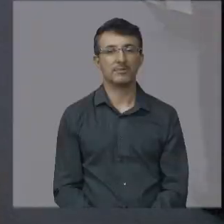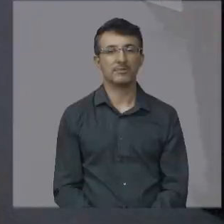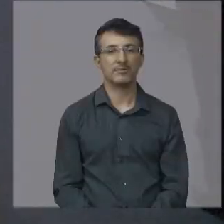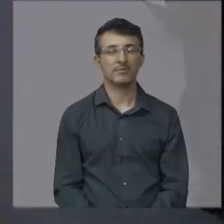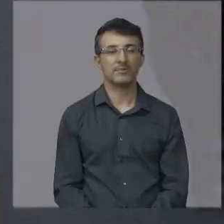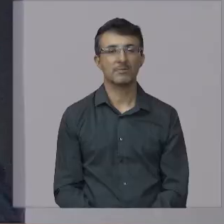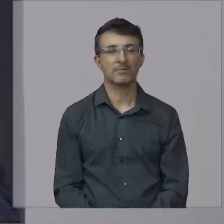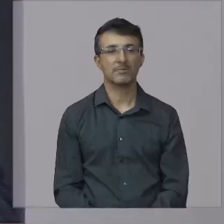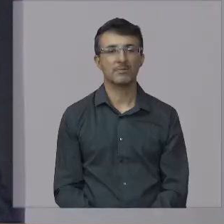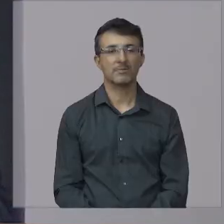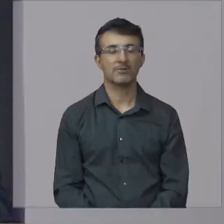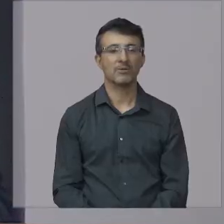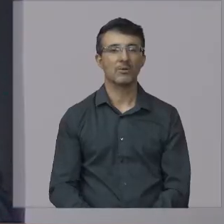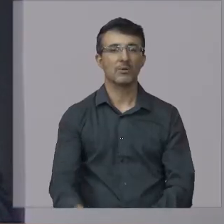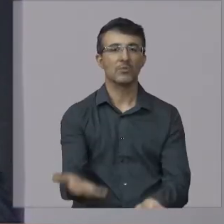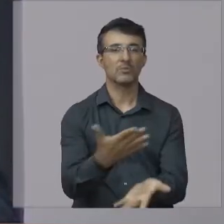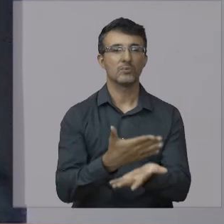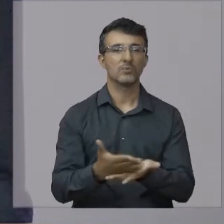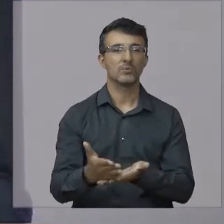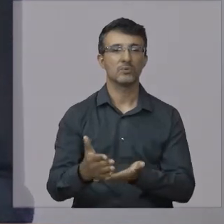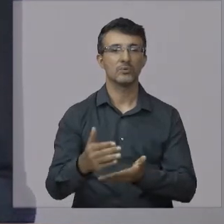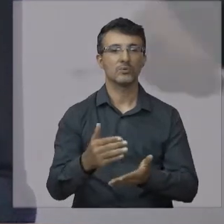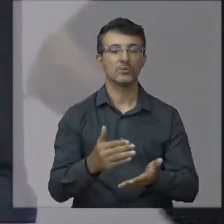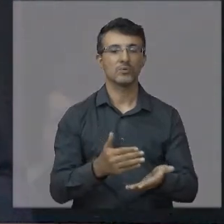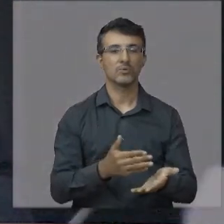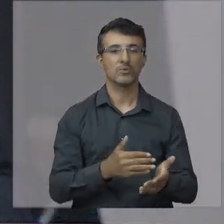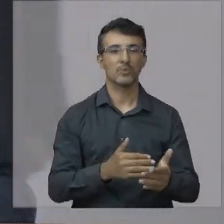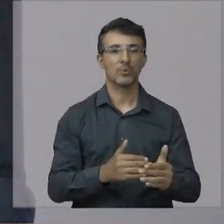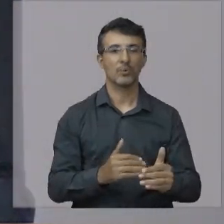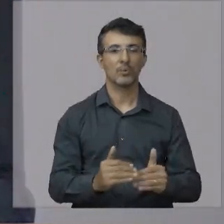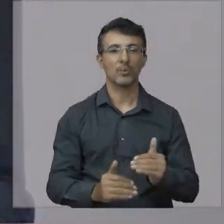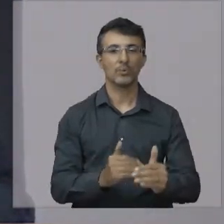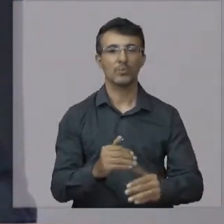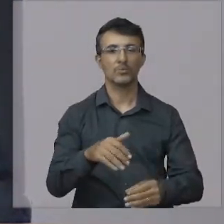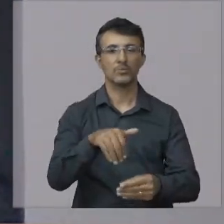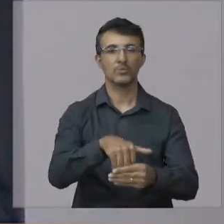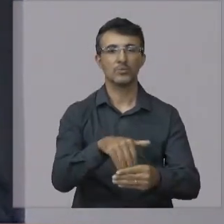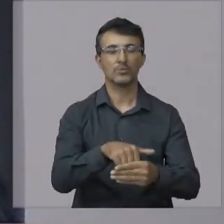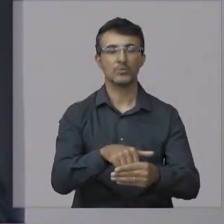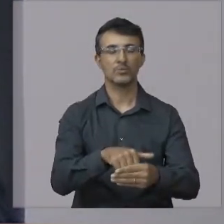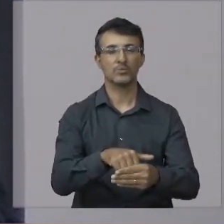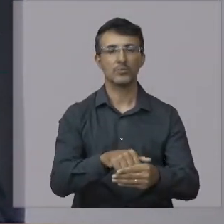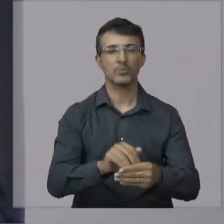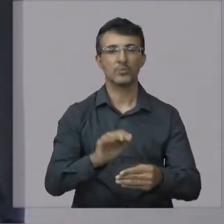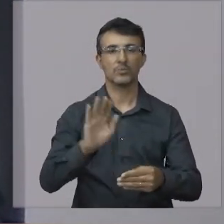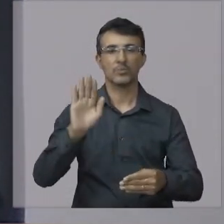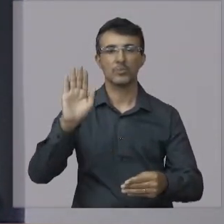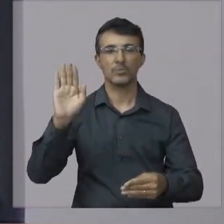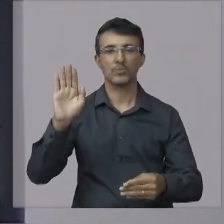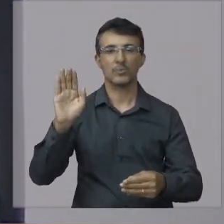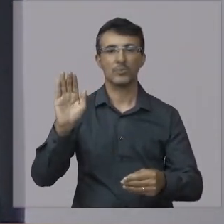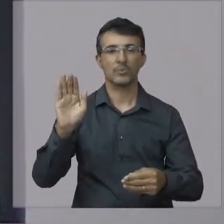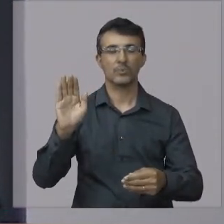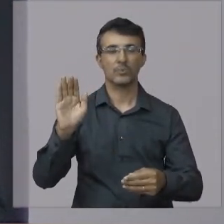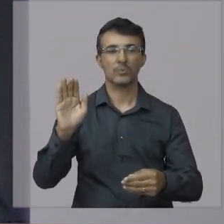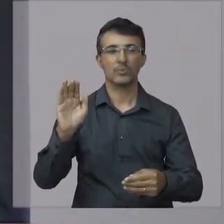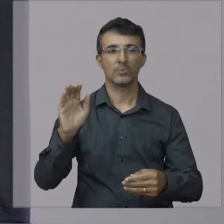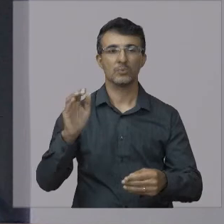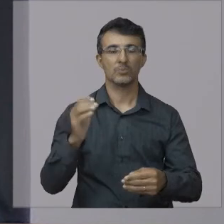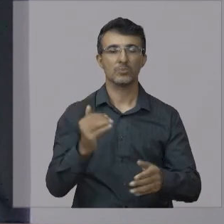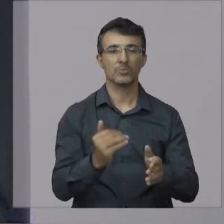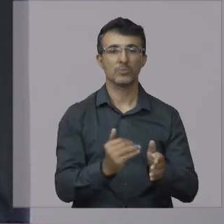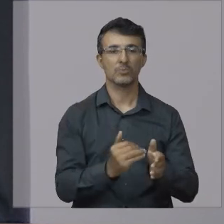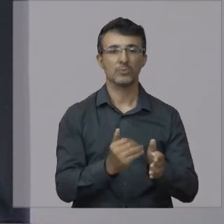Passaremos então ao processo de votação para a eleição para o cargo de segundo secretário.